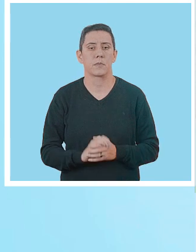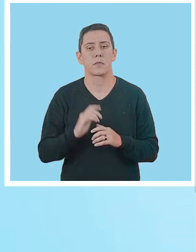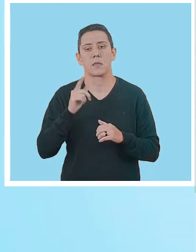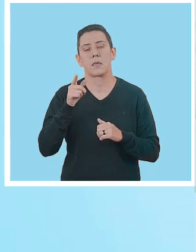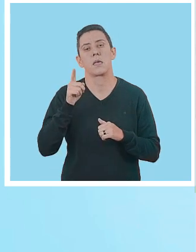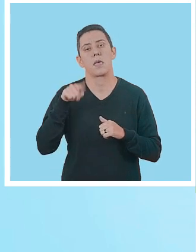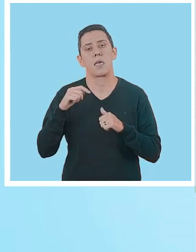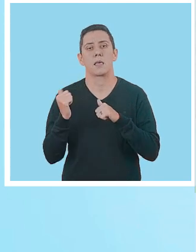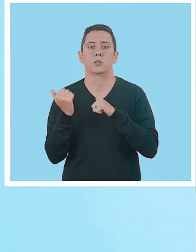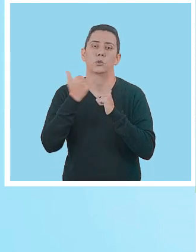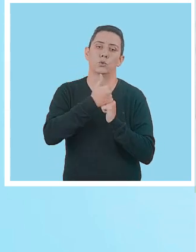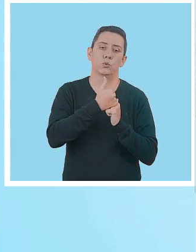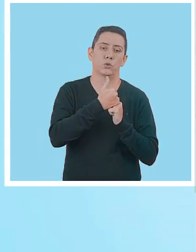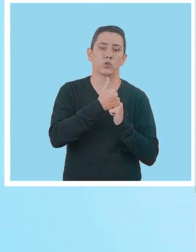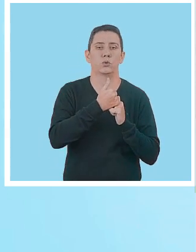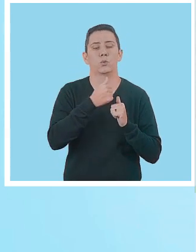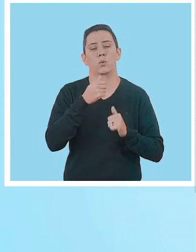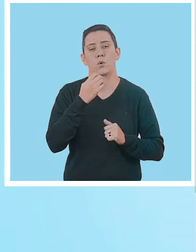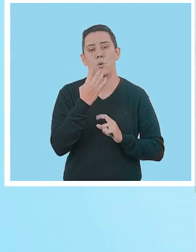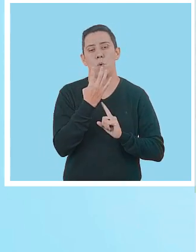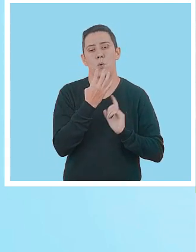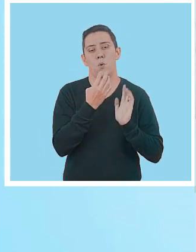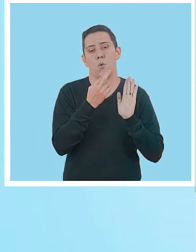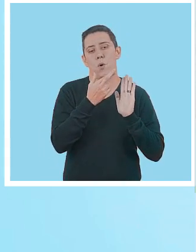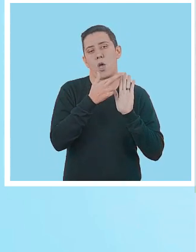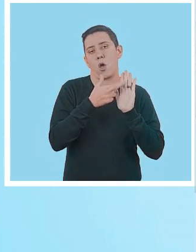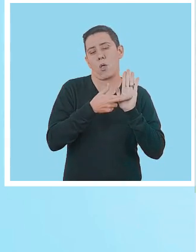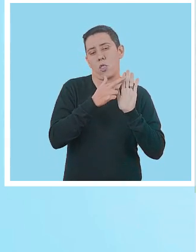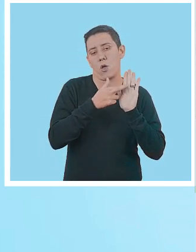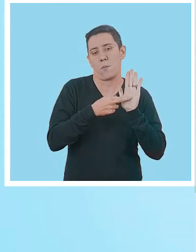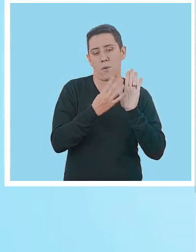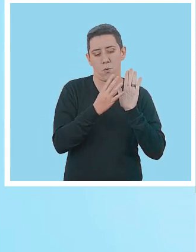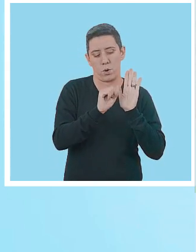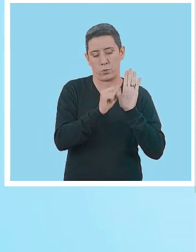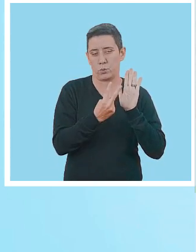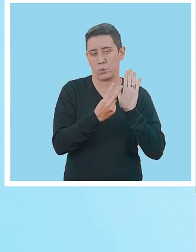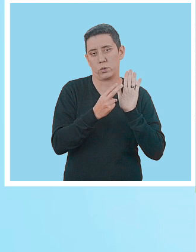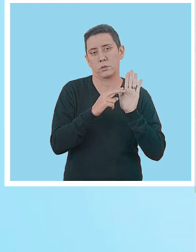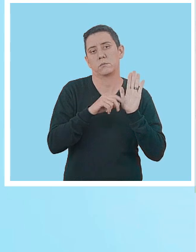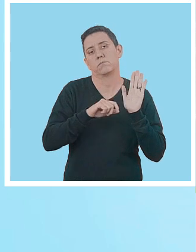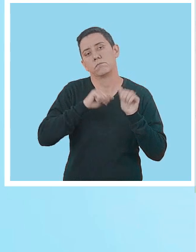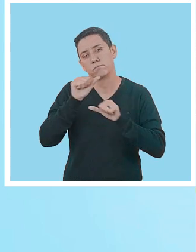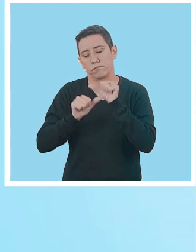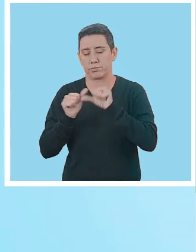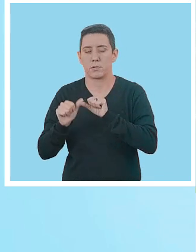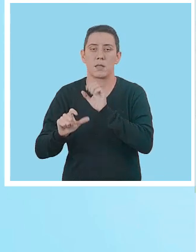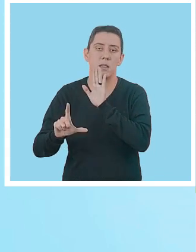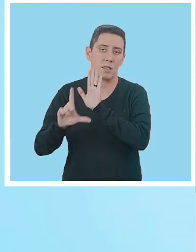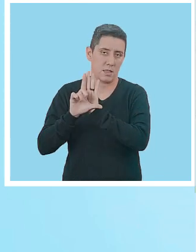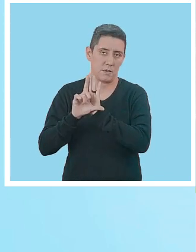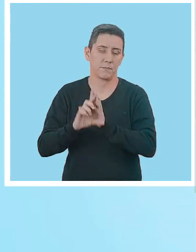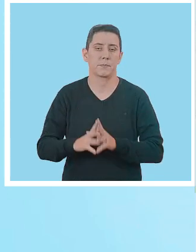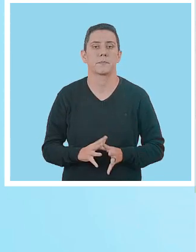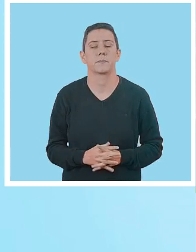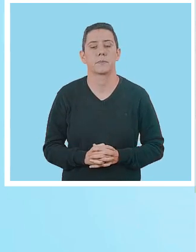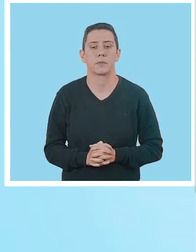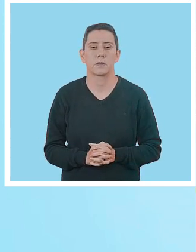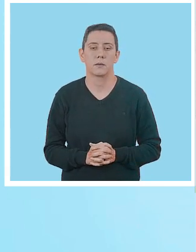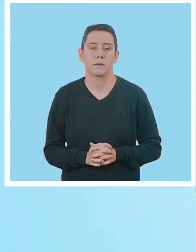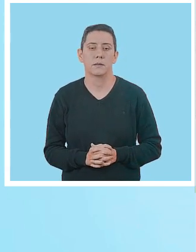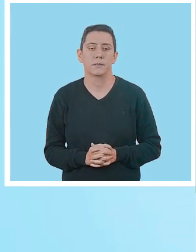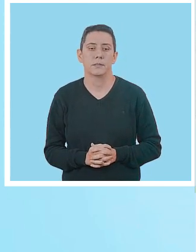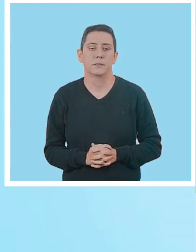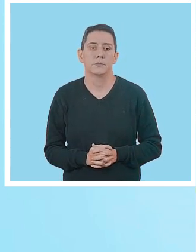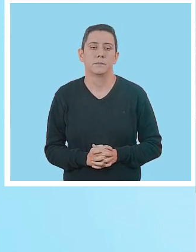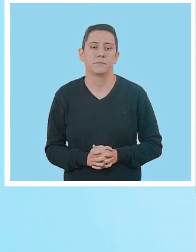48 Ah tá bom falando de modalidades da geração distribuída é importante gente